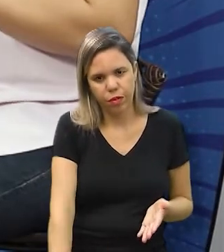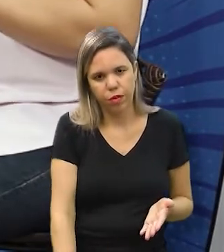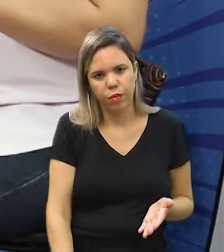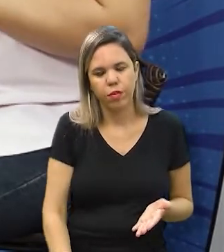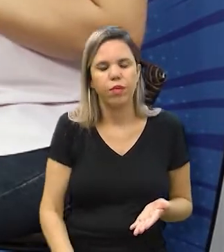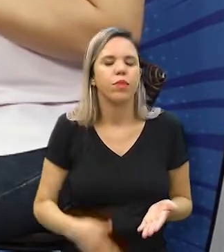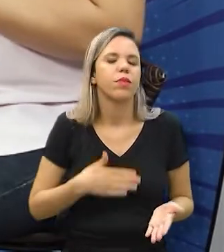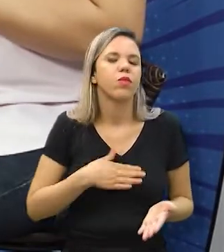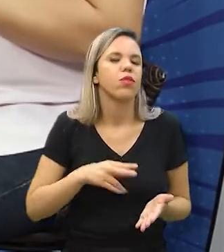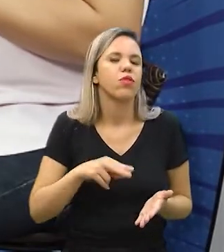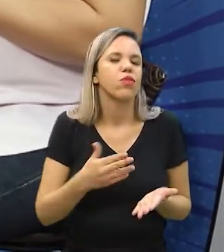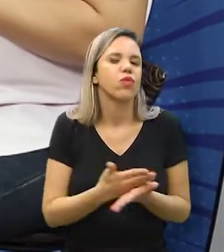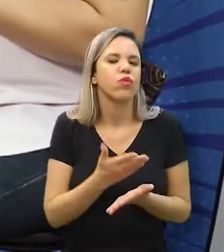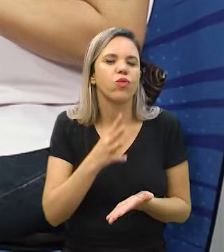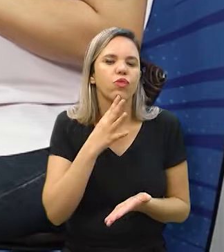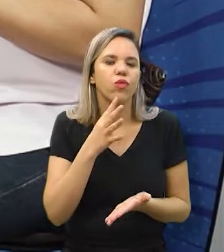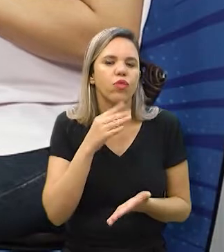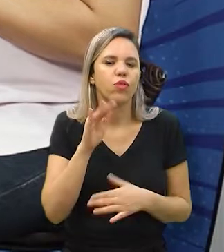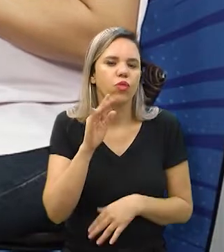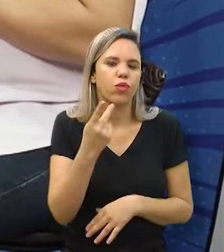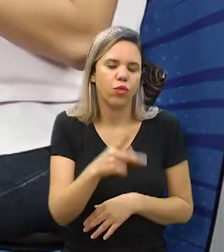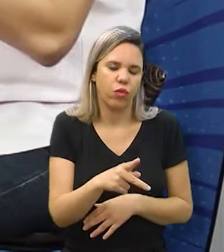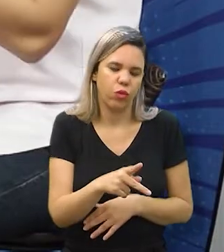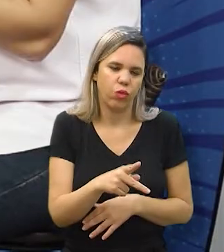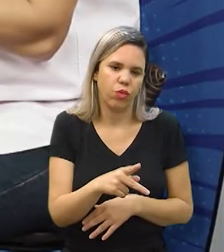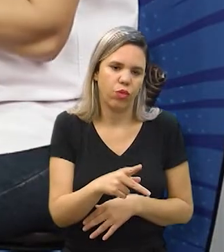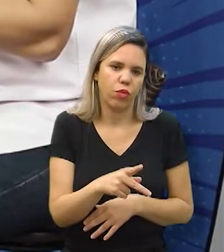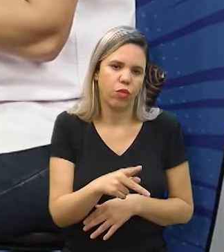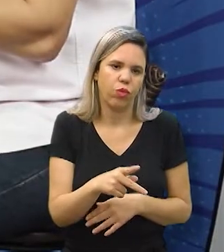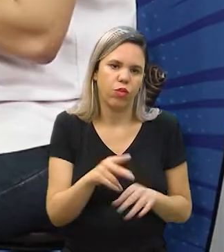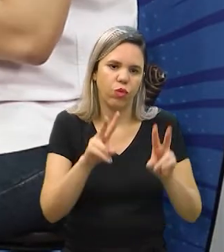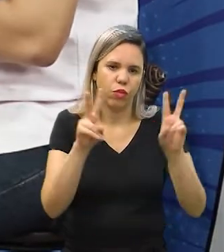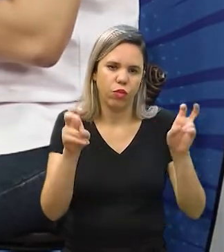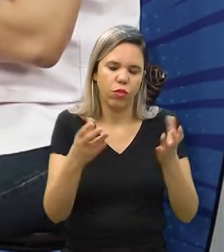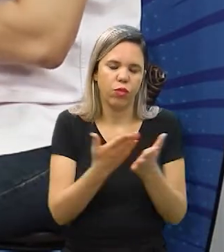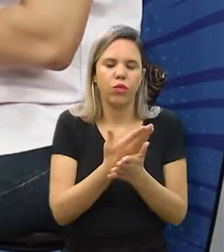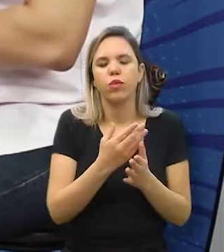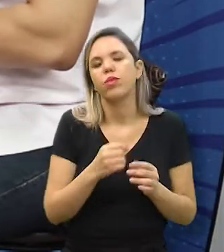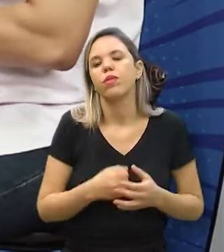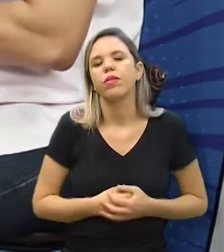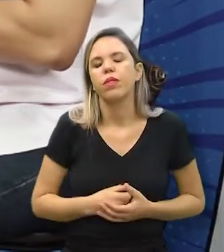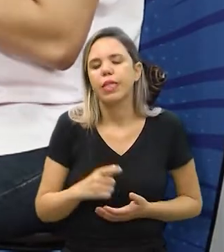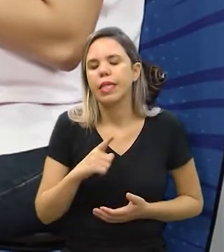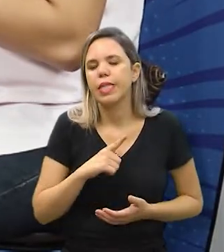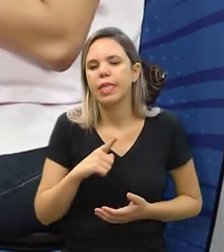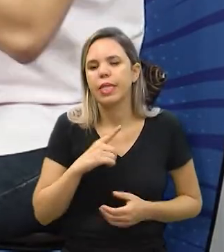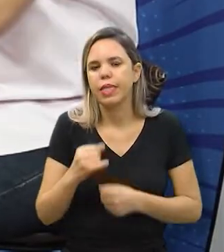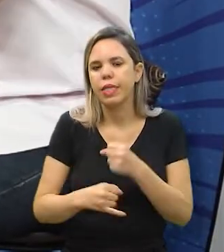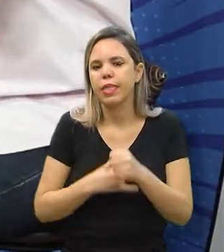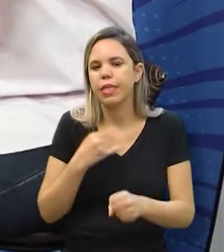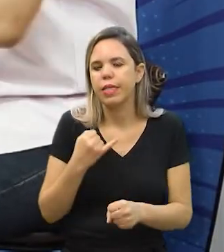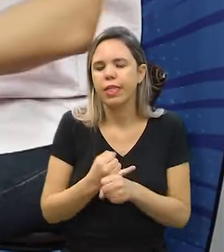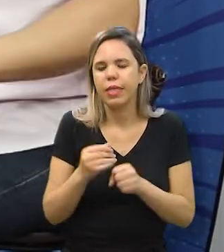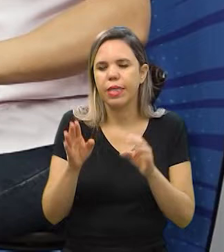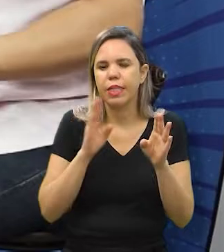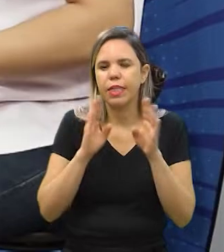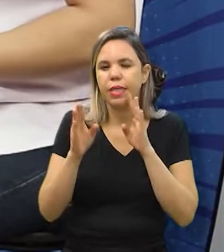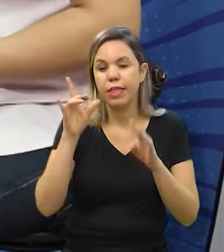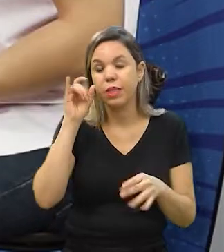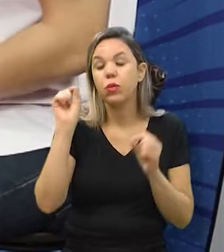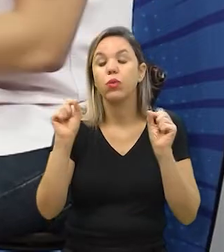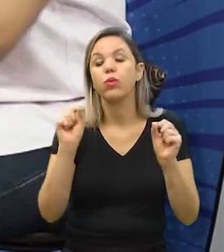Quem gostou do livro, quer conhecer um pouquinho mais sobre o Topázio Imperial, como é que faz? Tem aí um site,